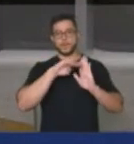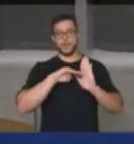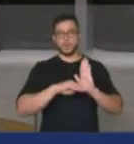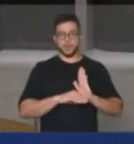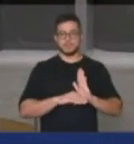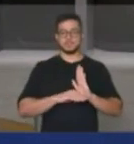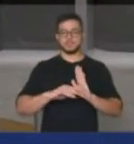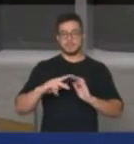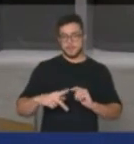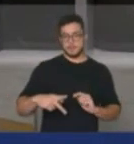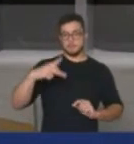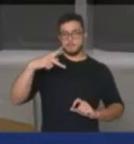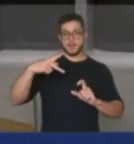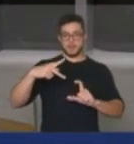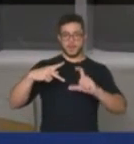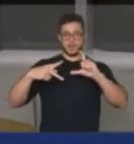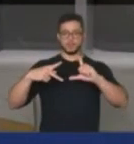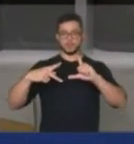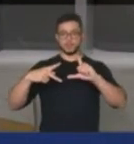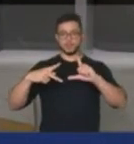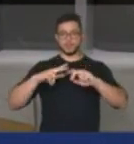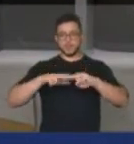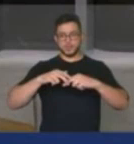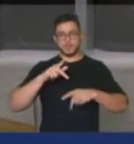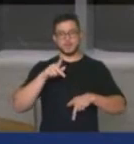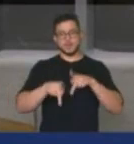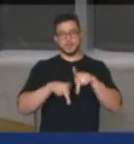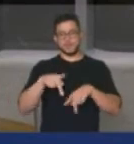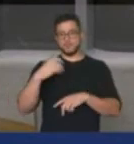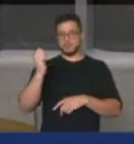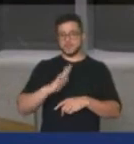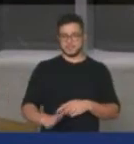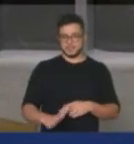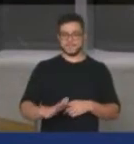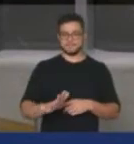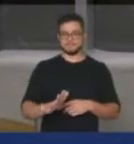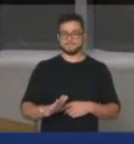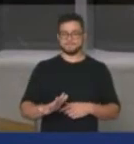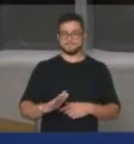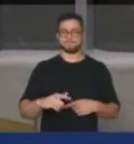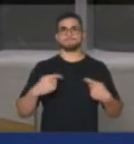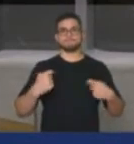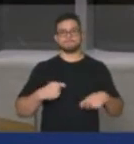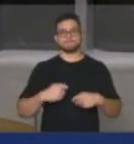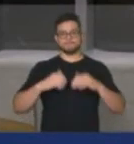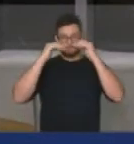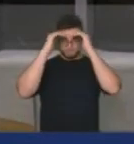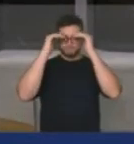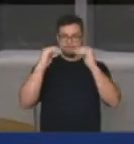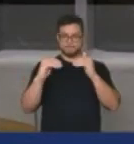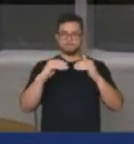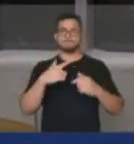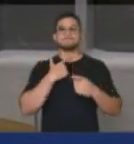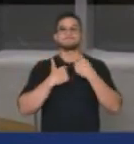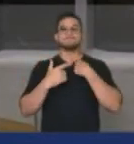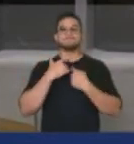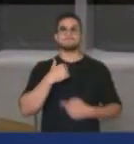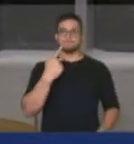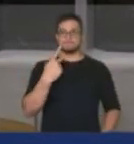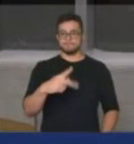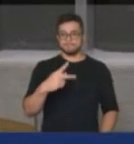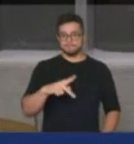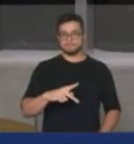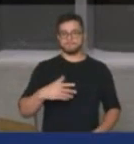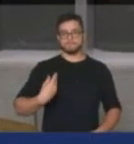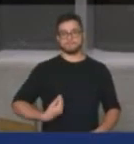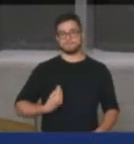maiúsculo, para que o povo brasileiro seja contemplado nas suas vontades, naquilo que é o desejo de ter melhor qualidade de